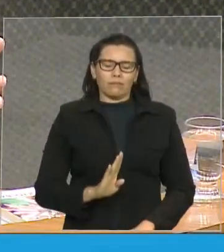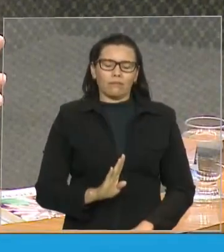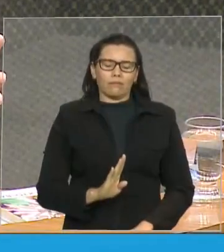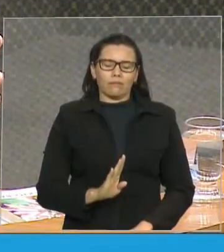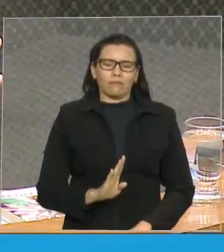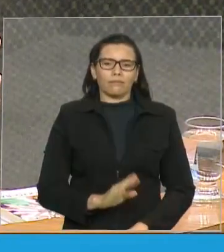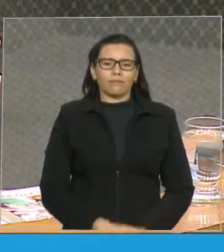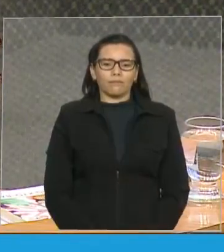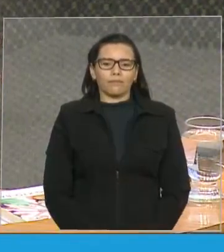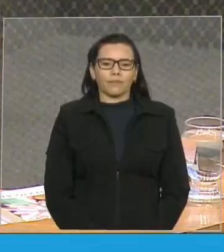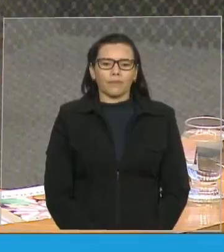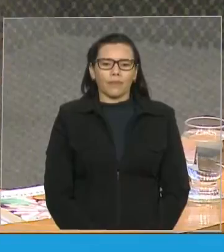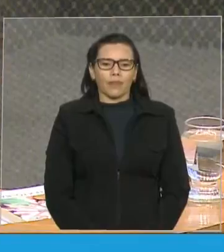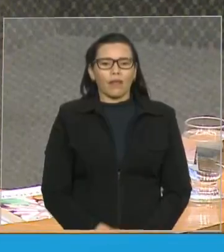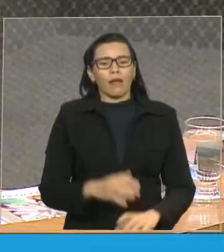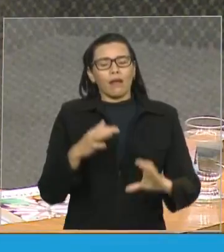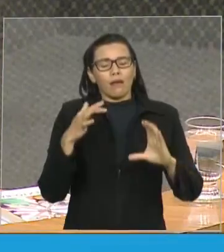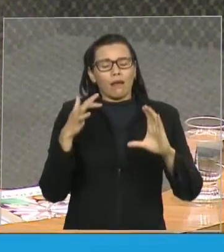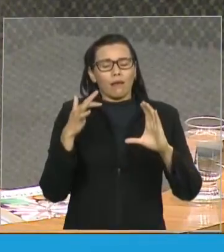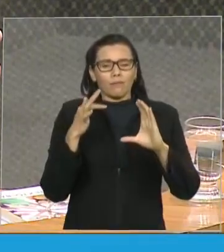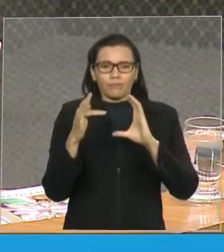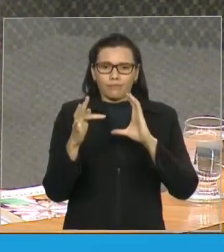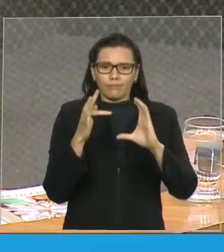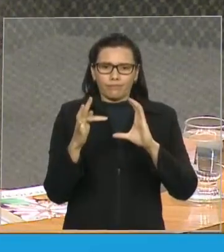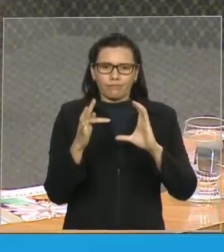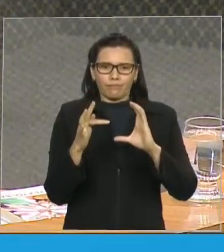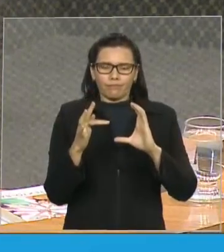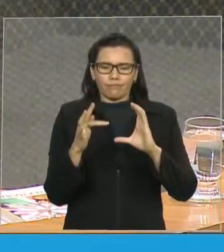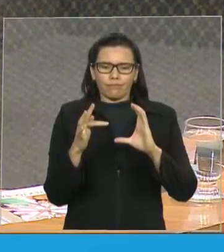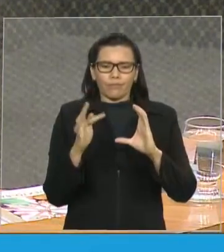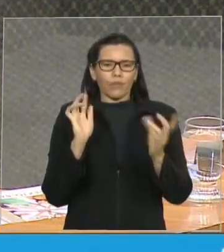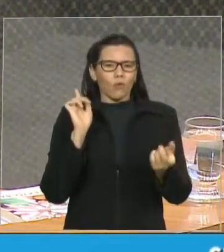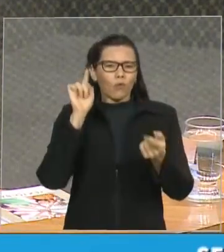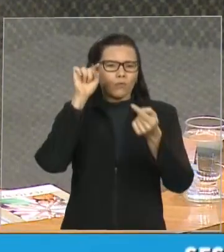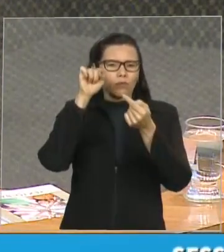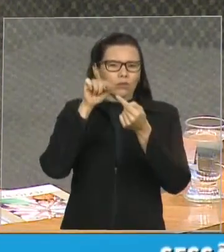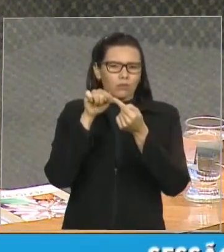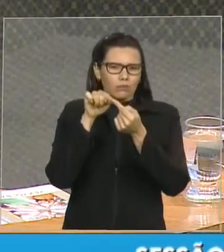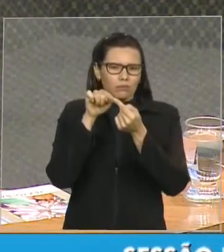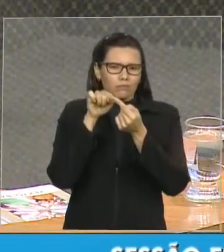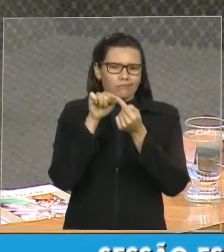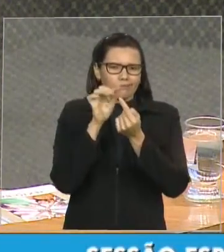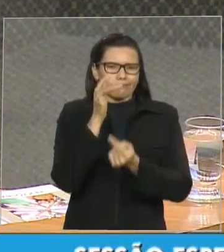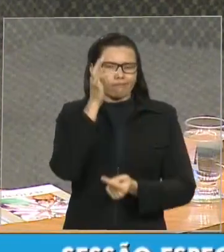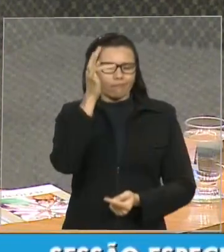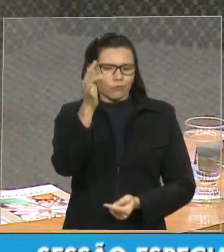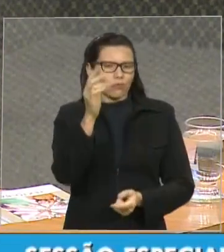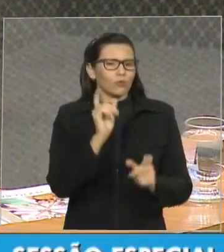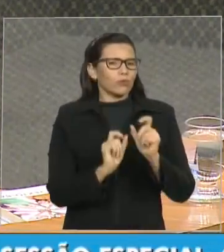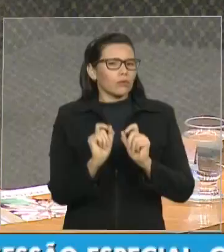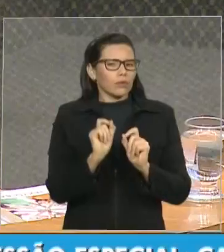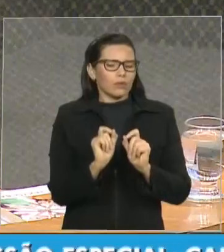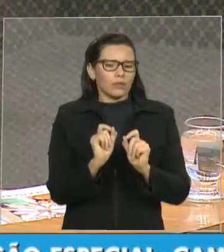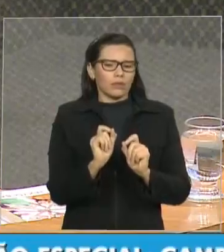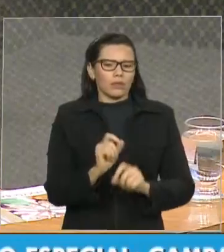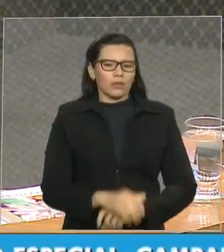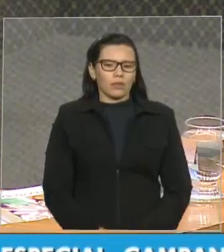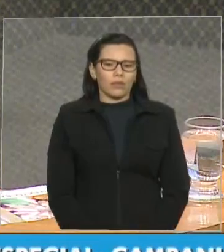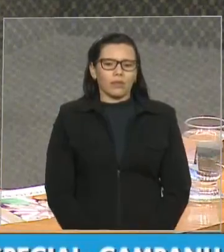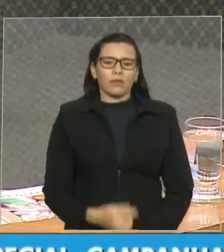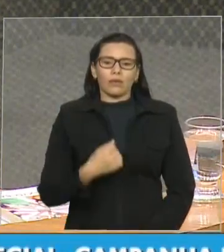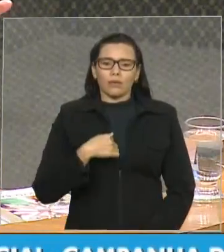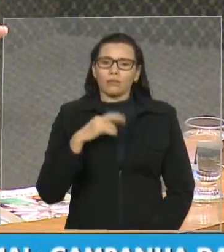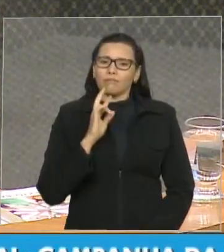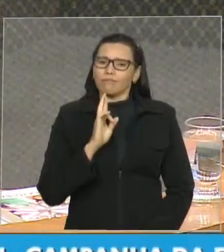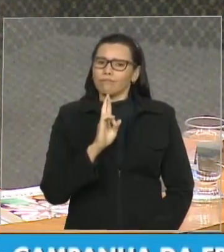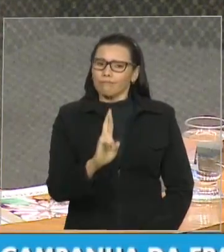A campanha da fraternidade, qual vai ser o resultado dela? Eu vou colocar essa resposta